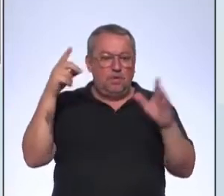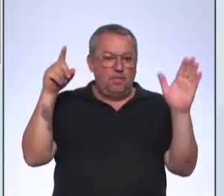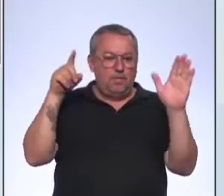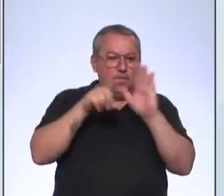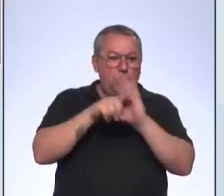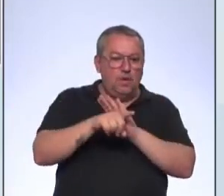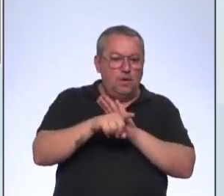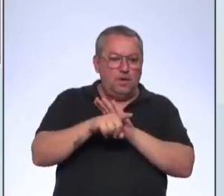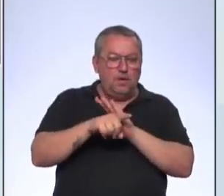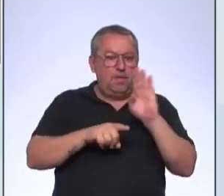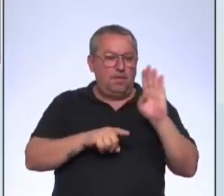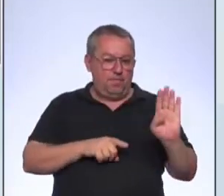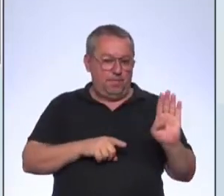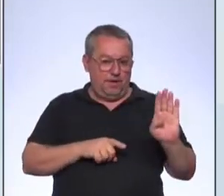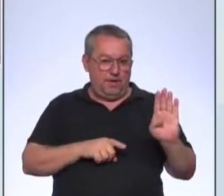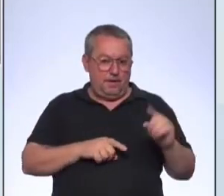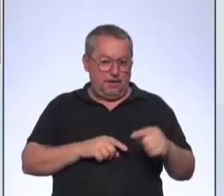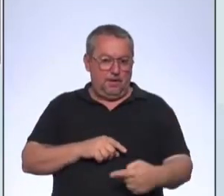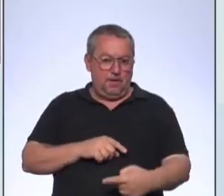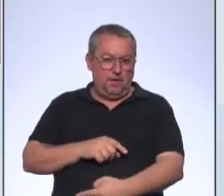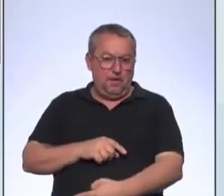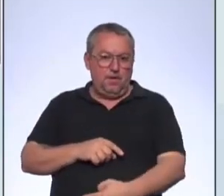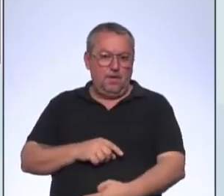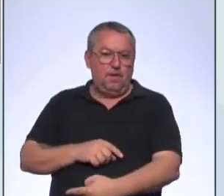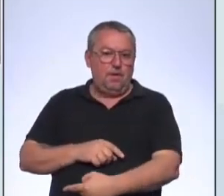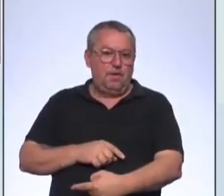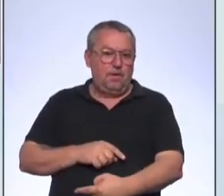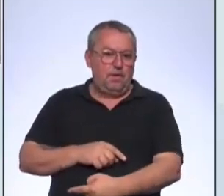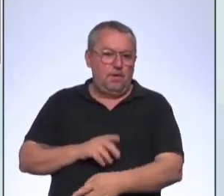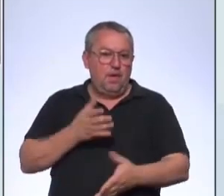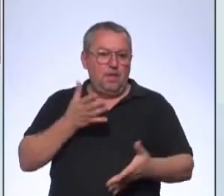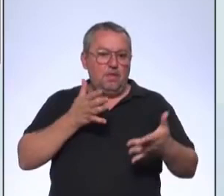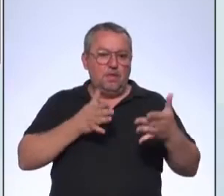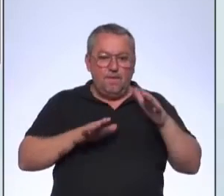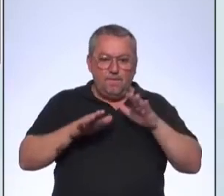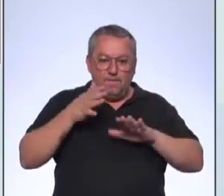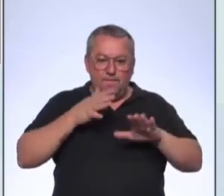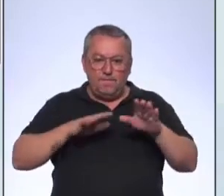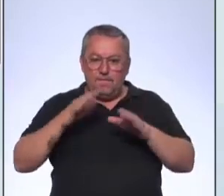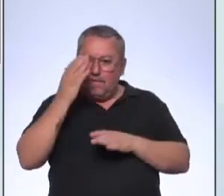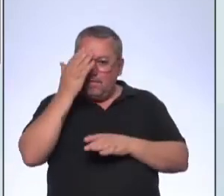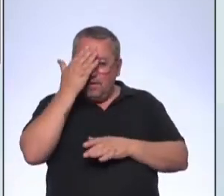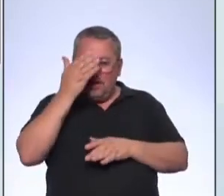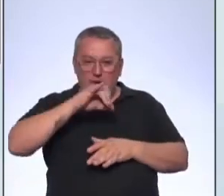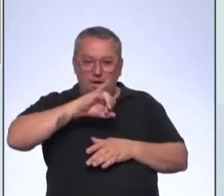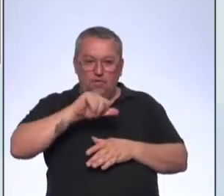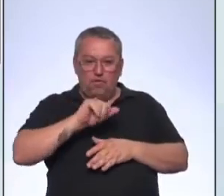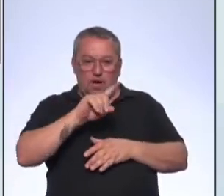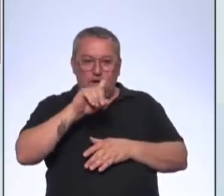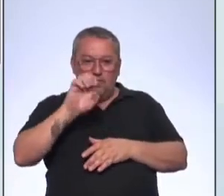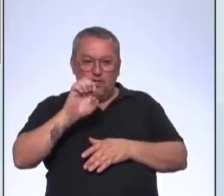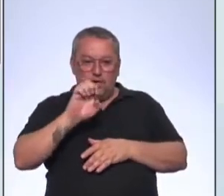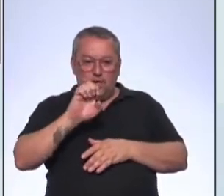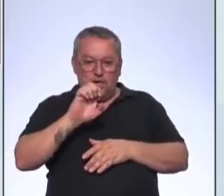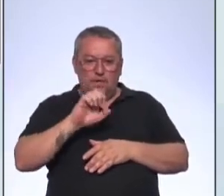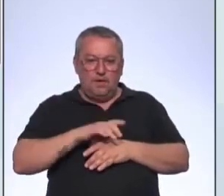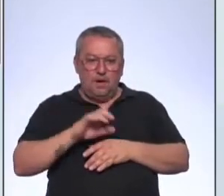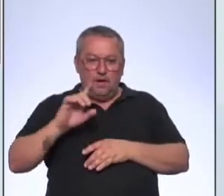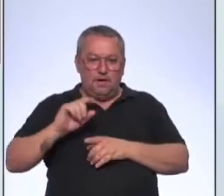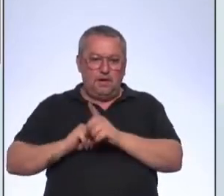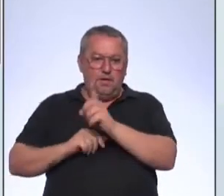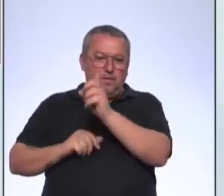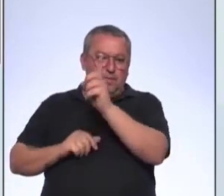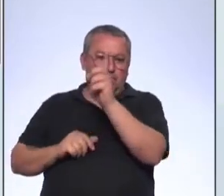as características mais marcantes dos objetos, talvez a máscara de jade, né, que está à sua direita,